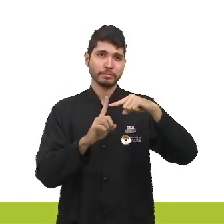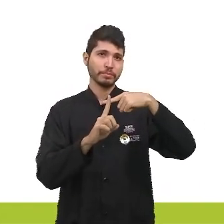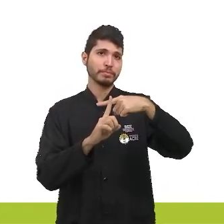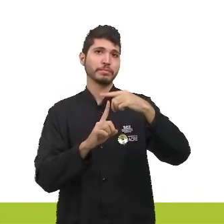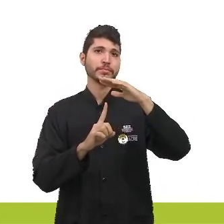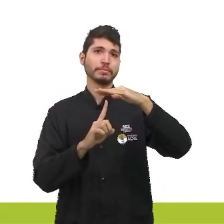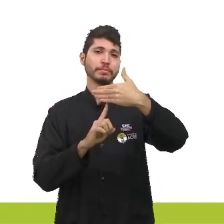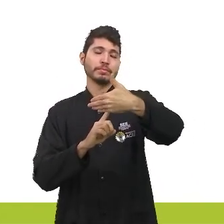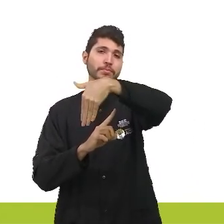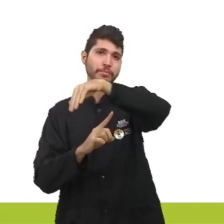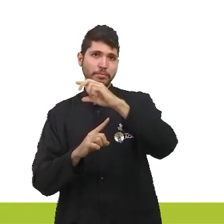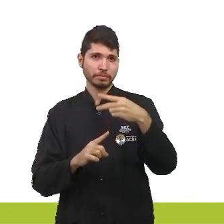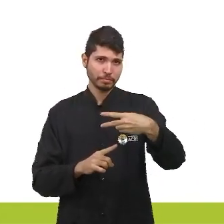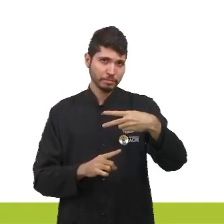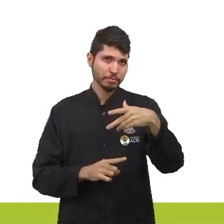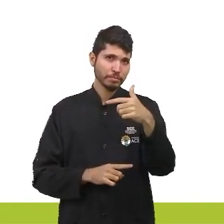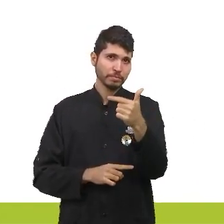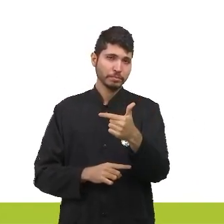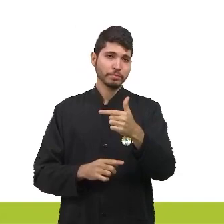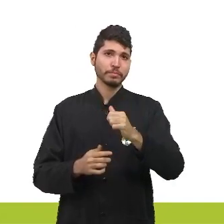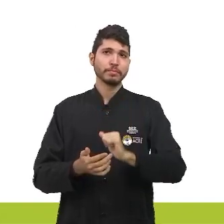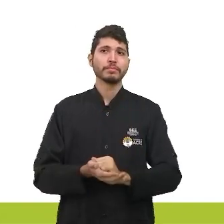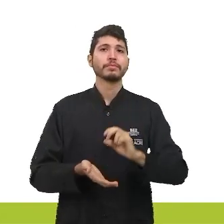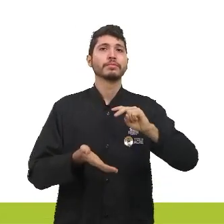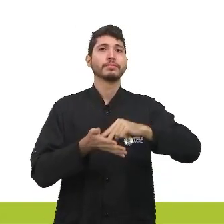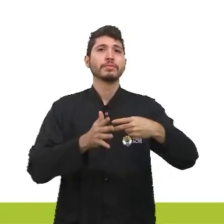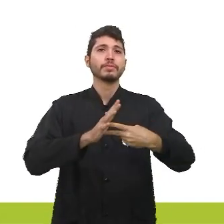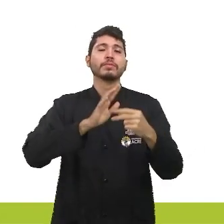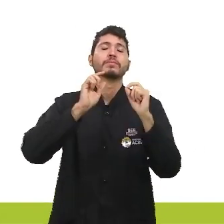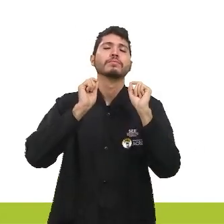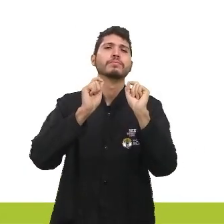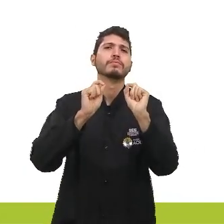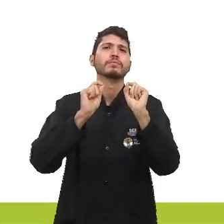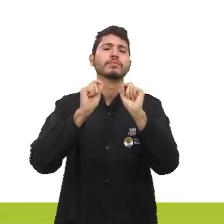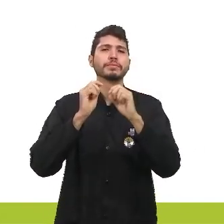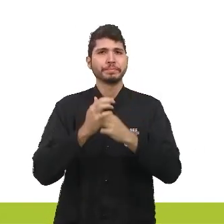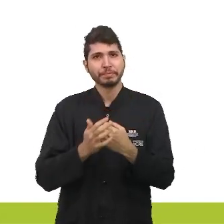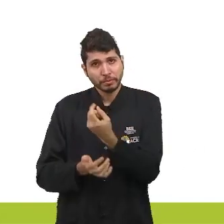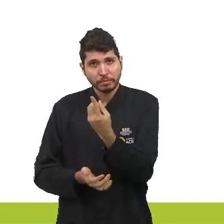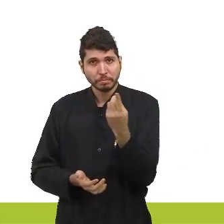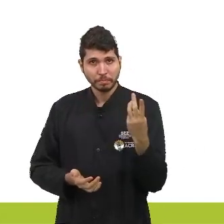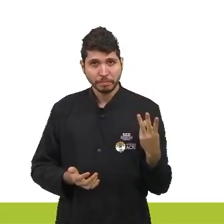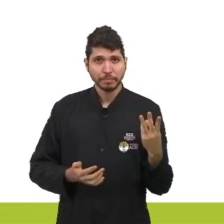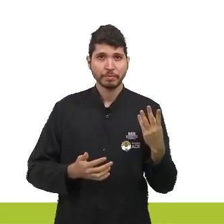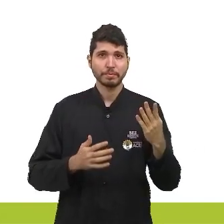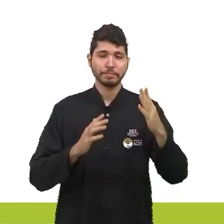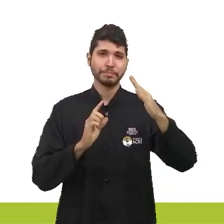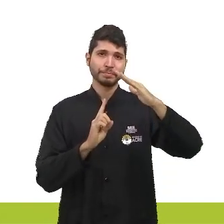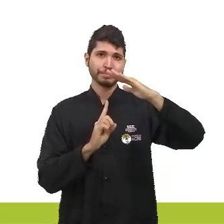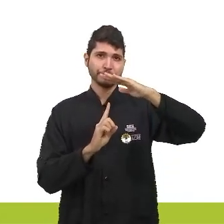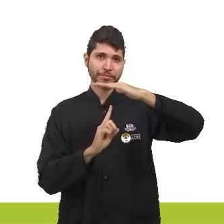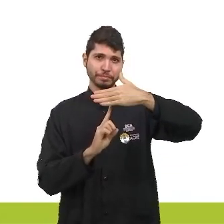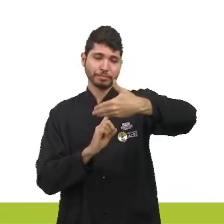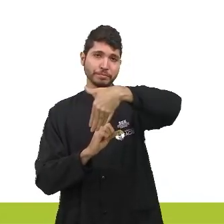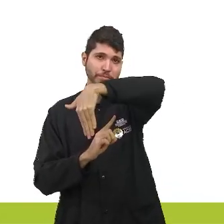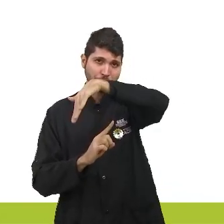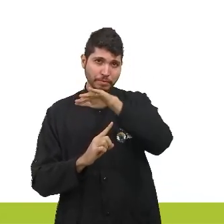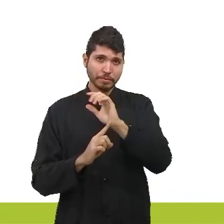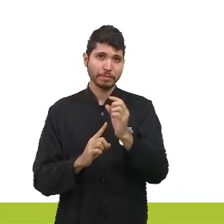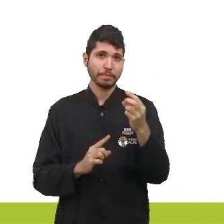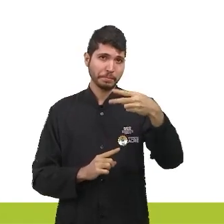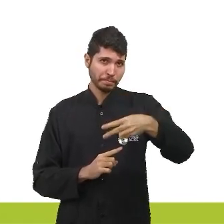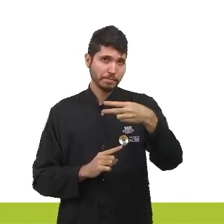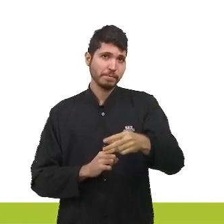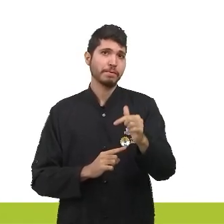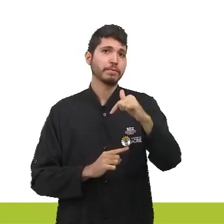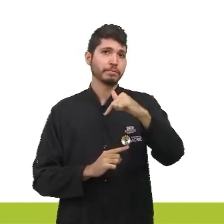é igual a 2. Isso significa para nós que o número de faces é igual a 7. Em outras